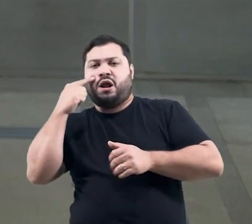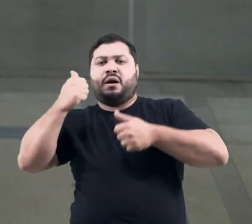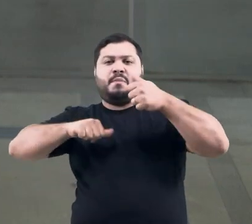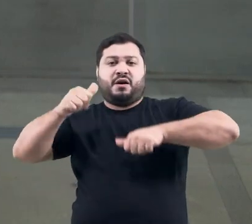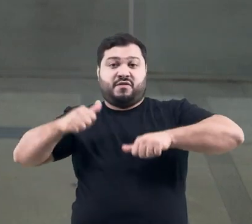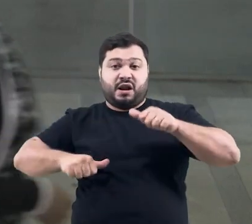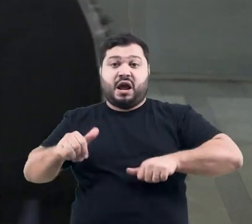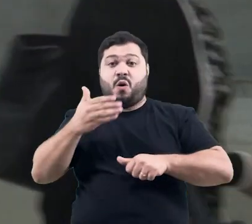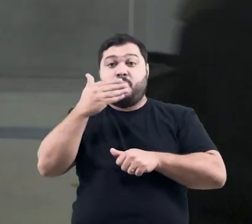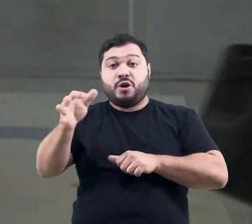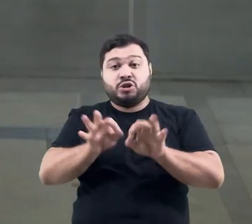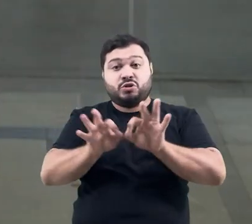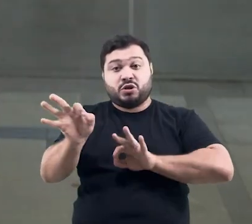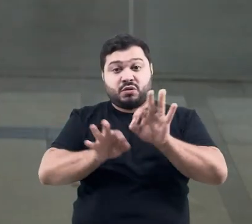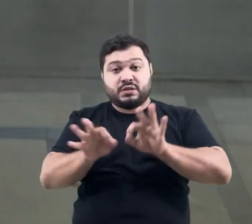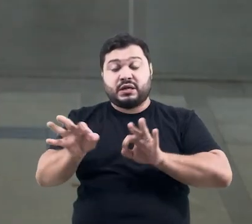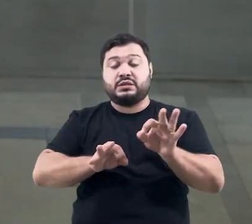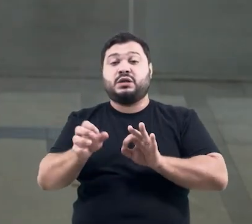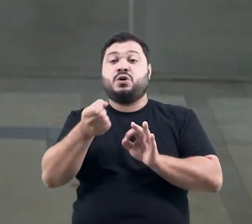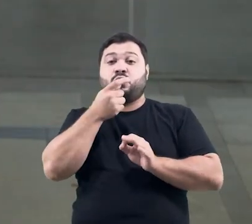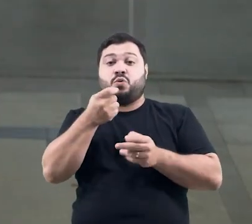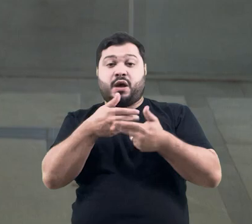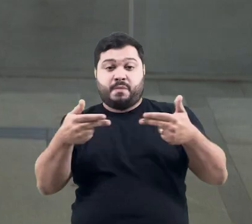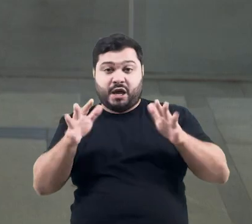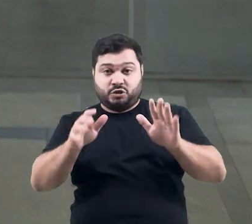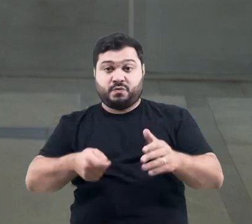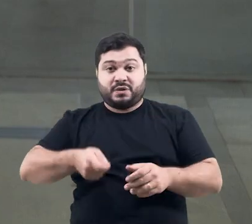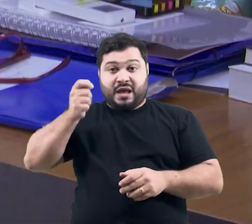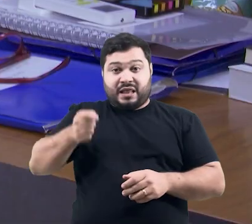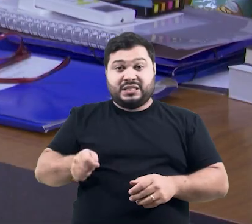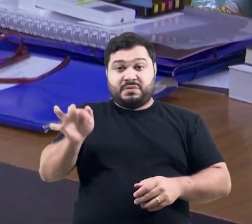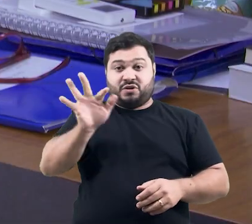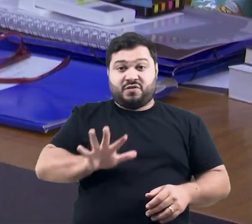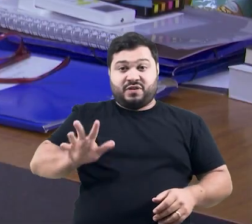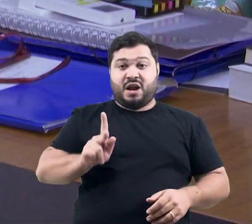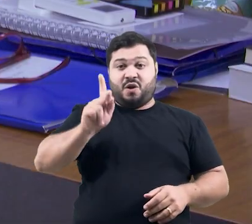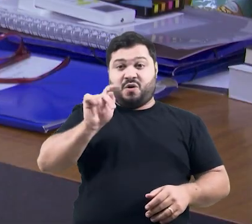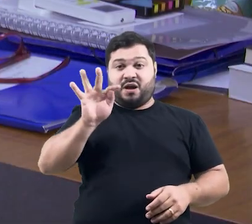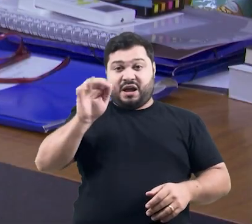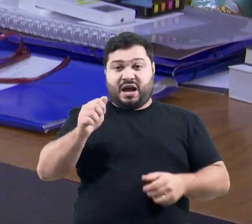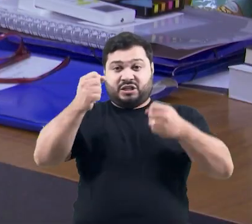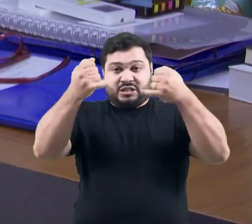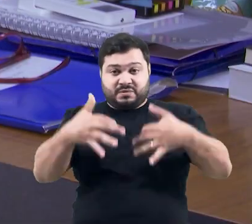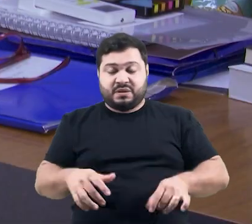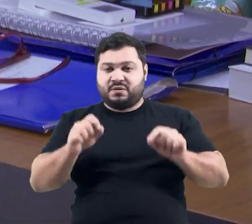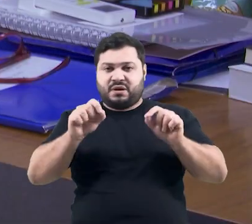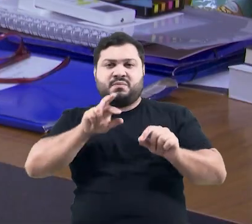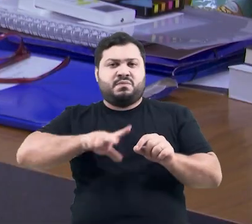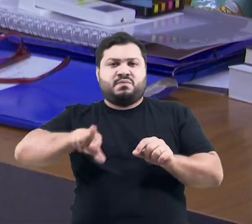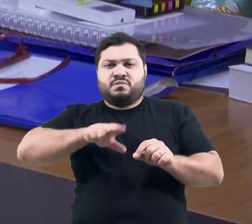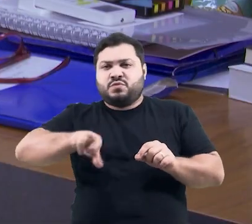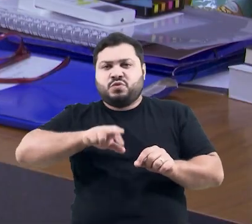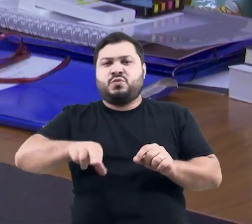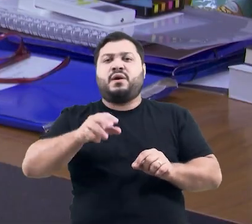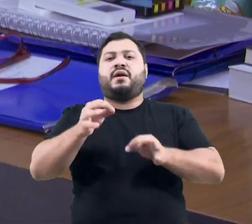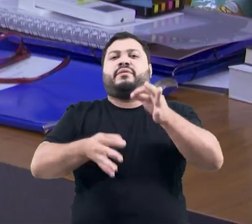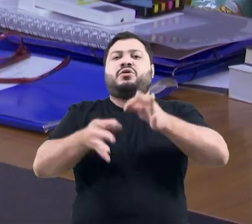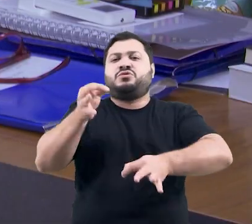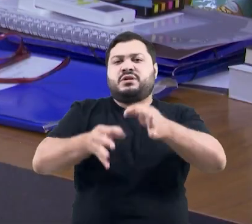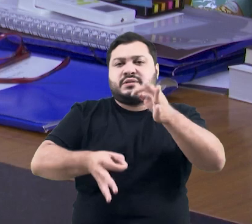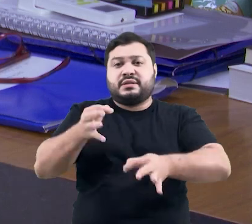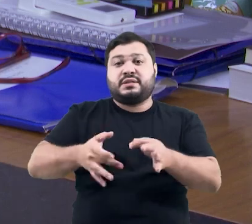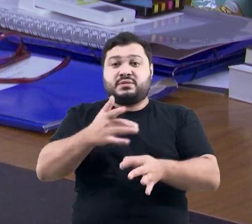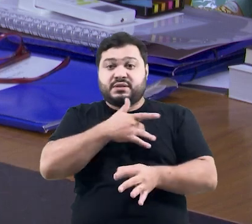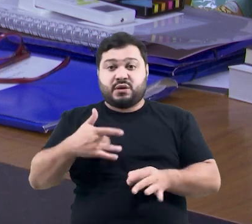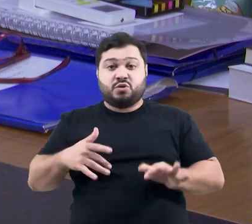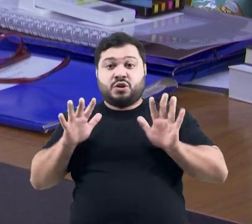Anvisa em apreciar o pedido de regularização do remédio. A desembargadora federal Kátia Balbino explica que não se trata